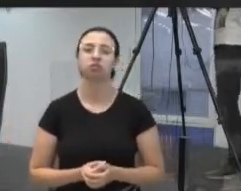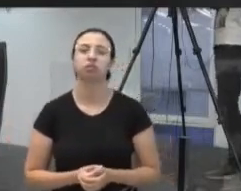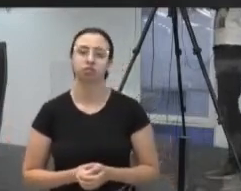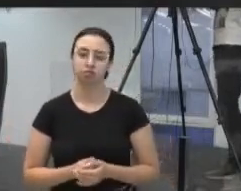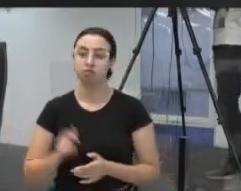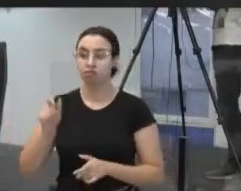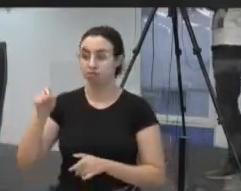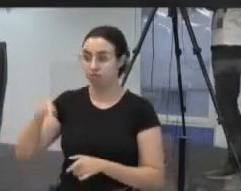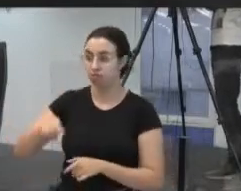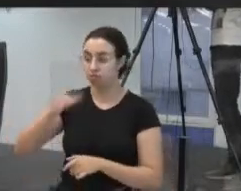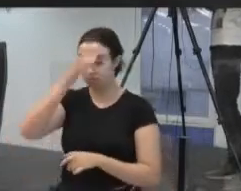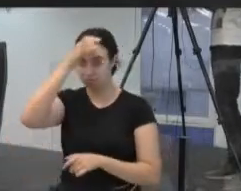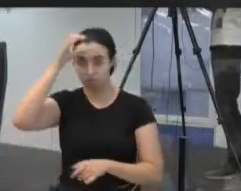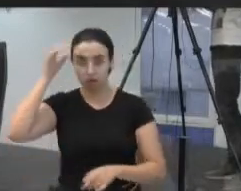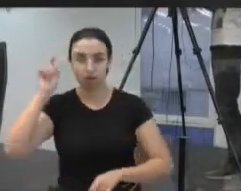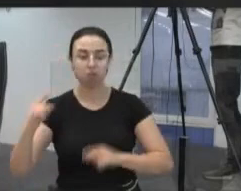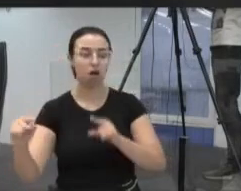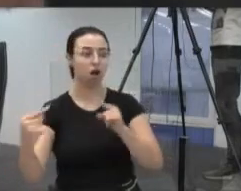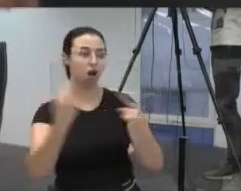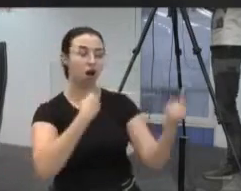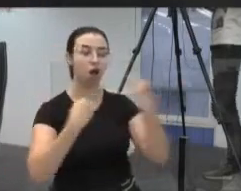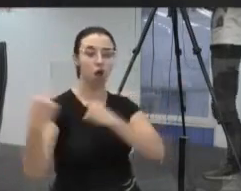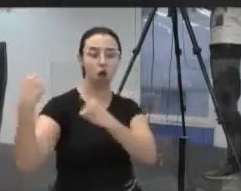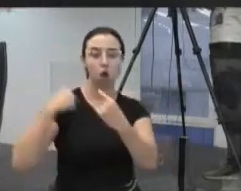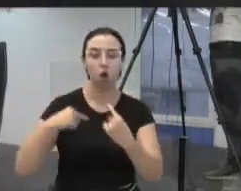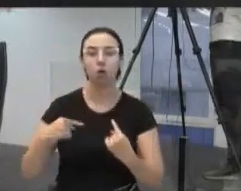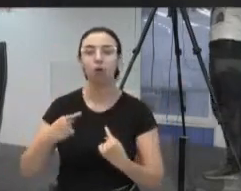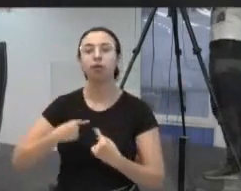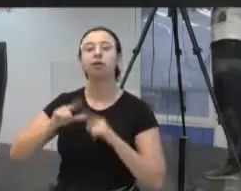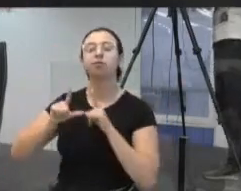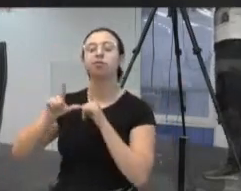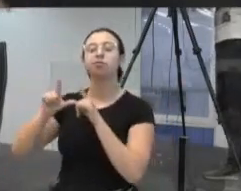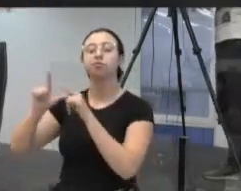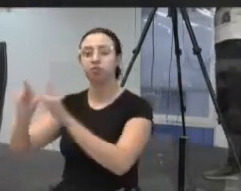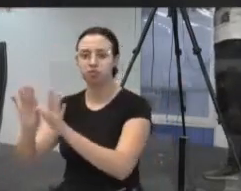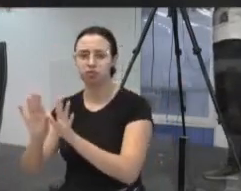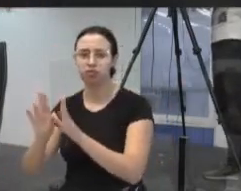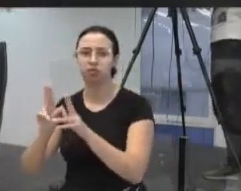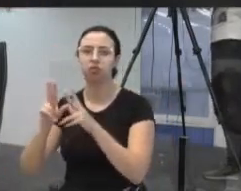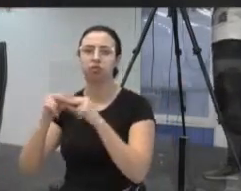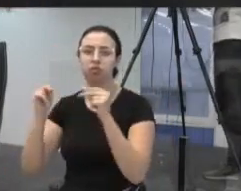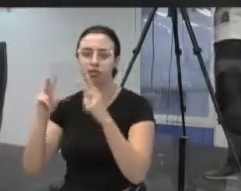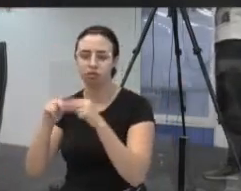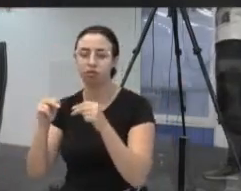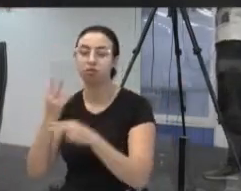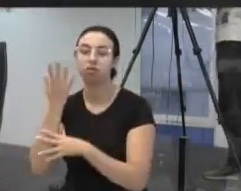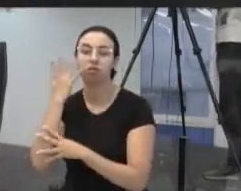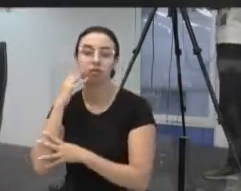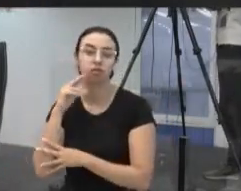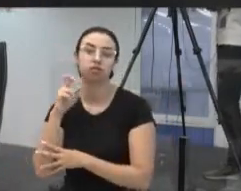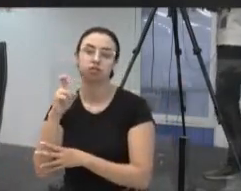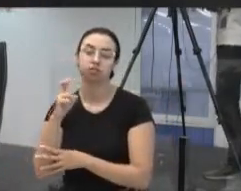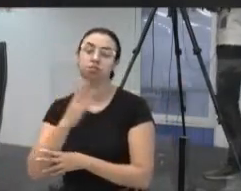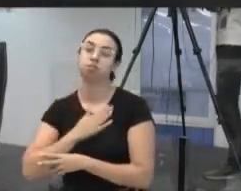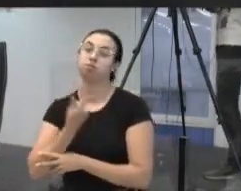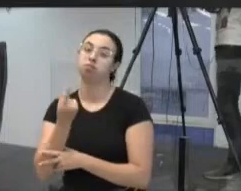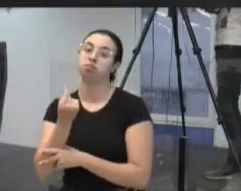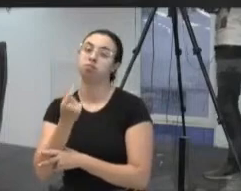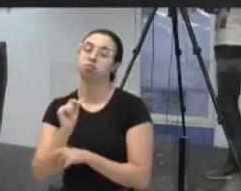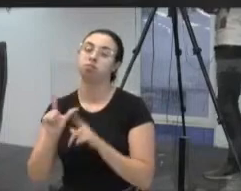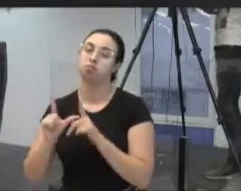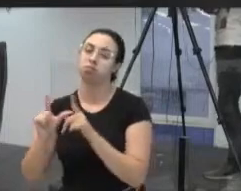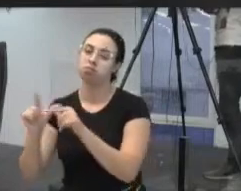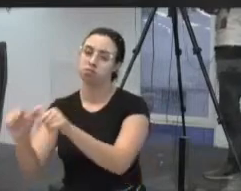apedrejado aqui nessa Câmara Municipal. Eu fui para Brasília e fiquei 5 dias em Brasília. Segunda, eu viajei no meu carro, com meu dinheiro, com os